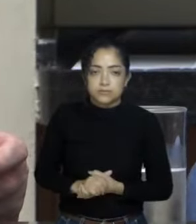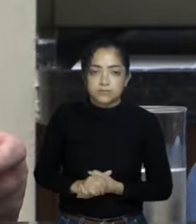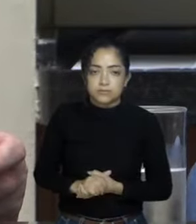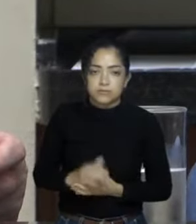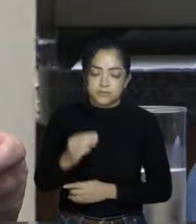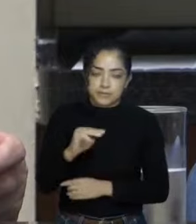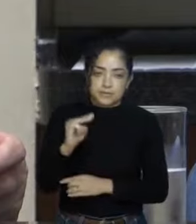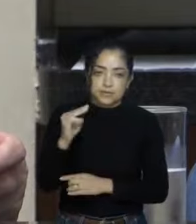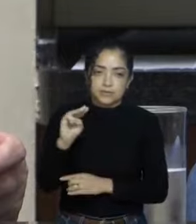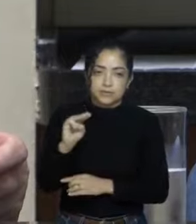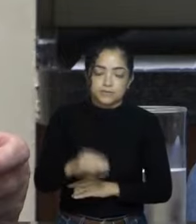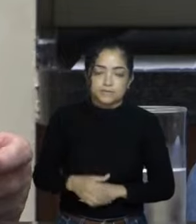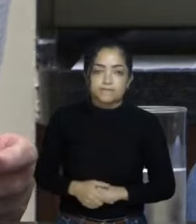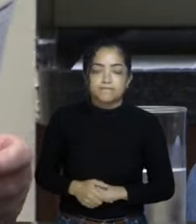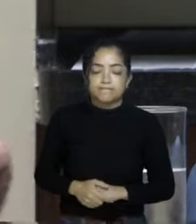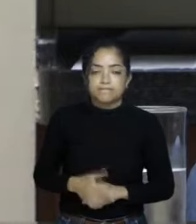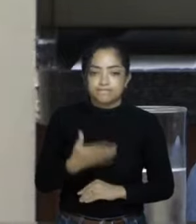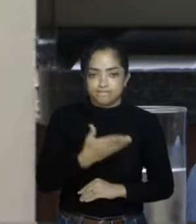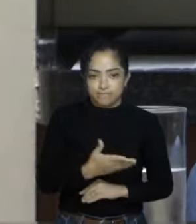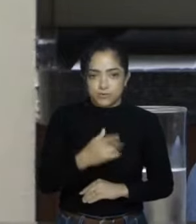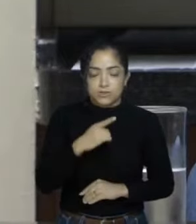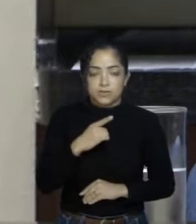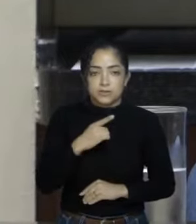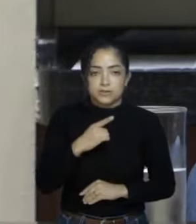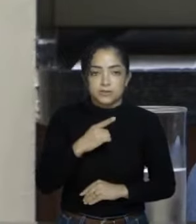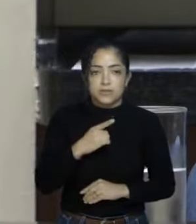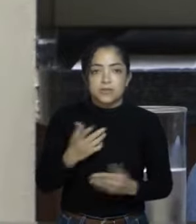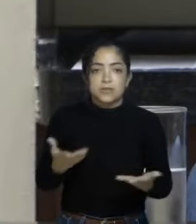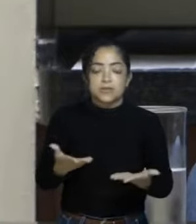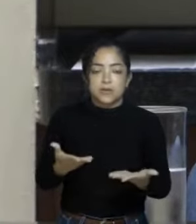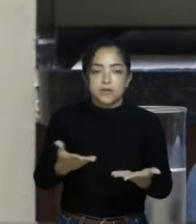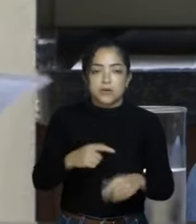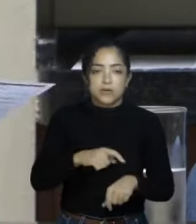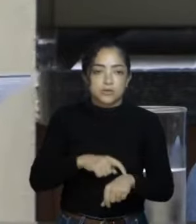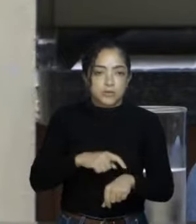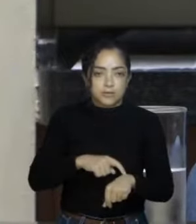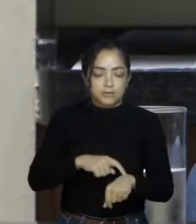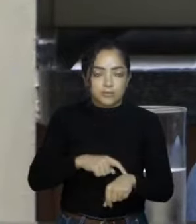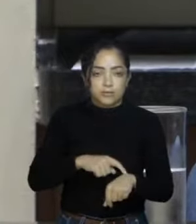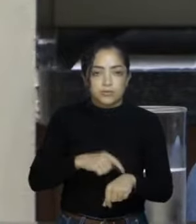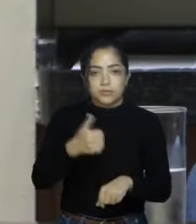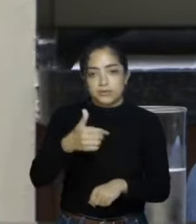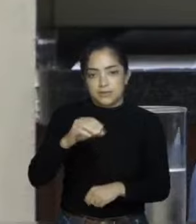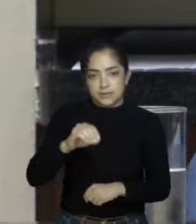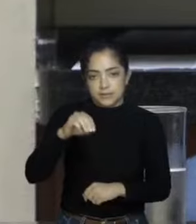cadorim vossa excelência que fará uso da palavra tem o tempo de até 10 minutos